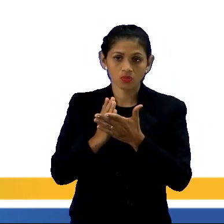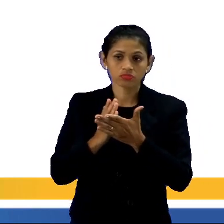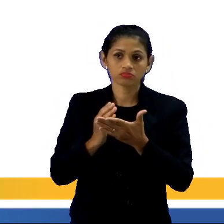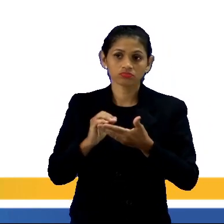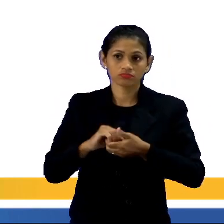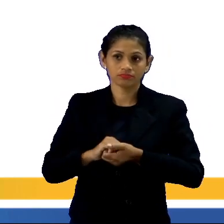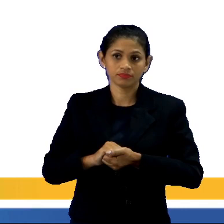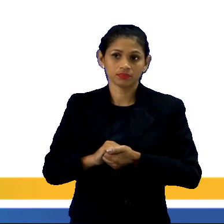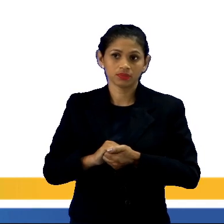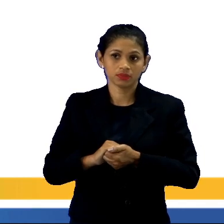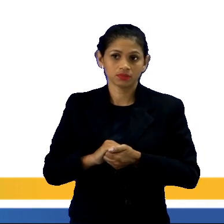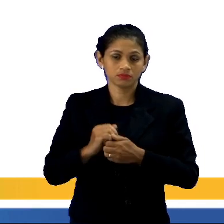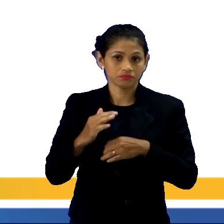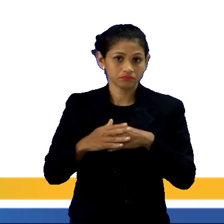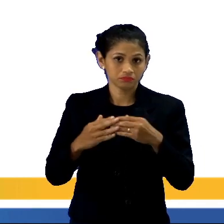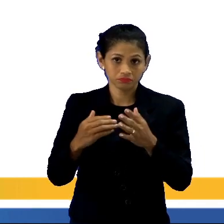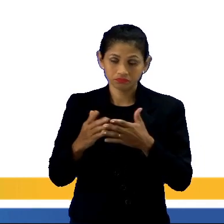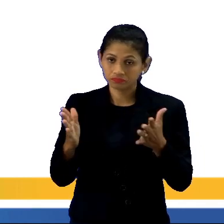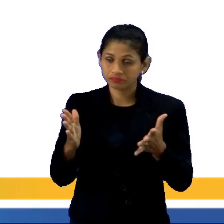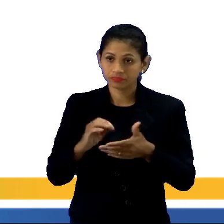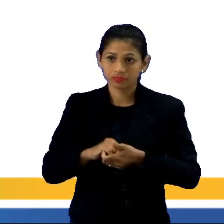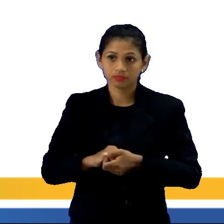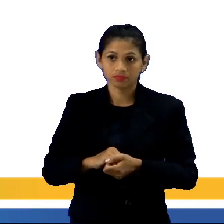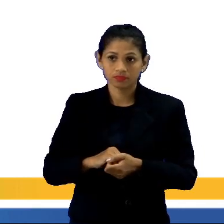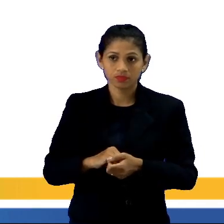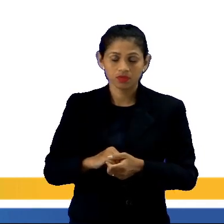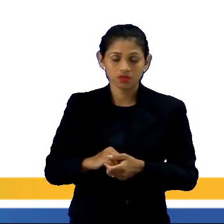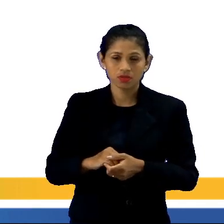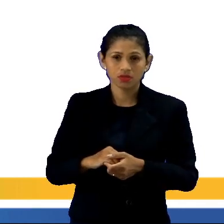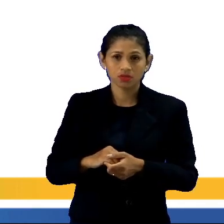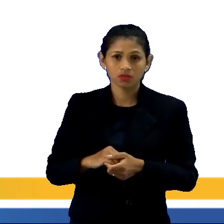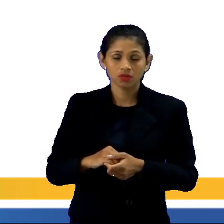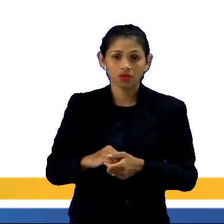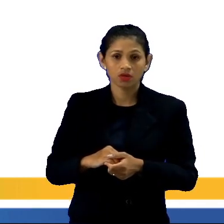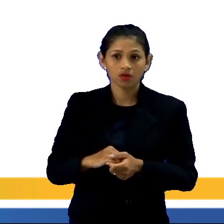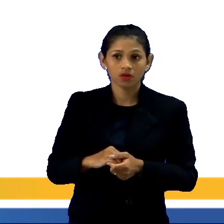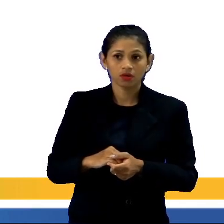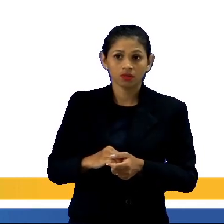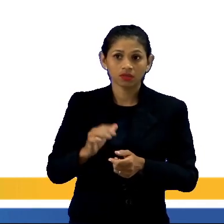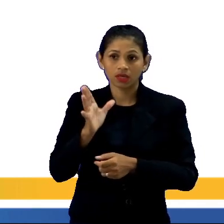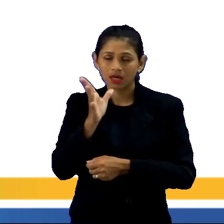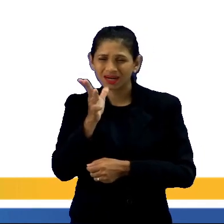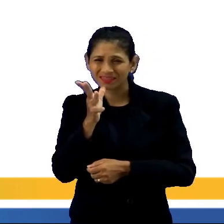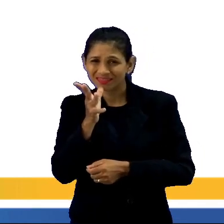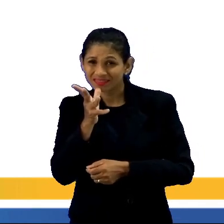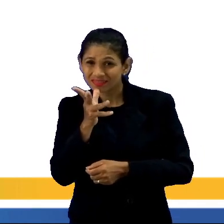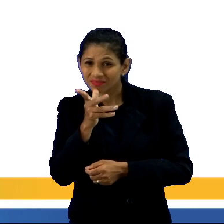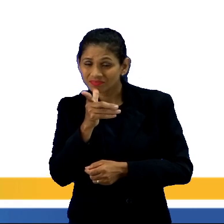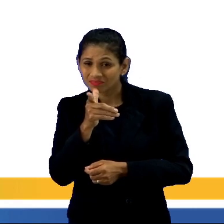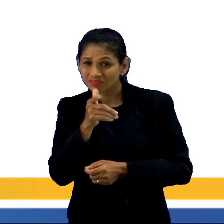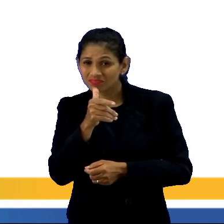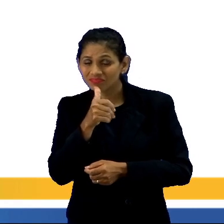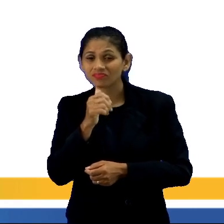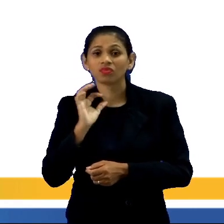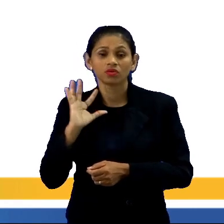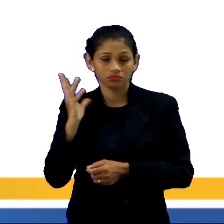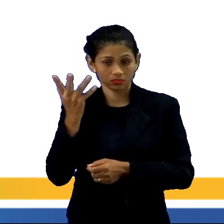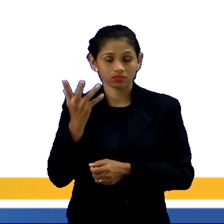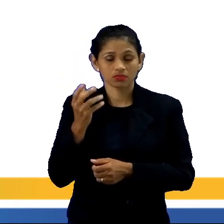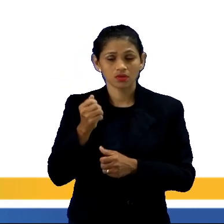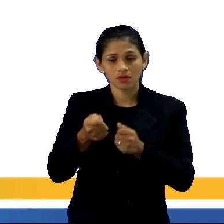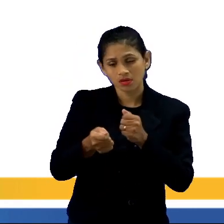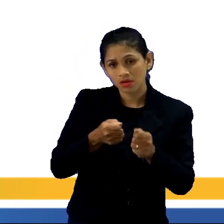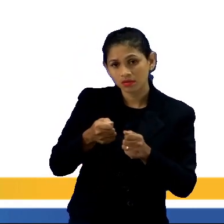E aí, em geral, todas elas vão atuar bem lentamente, mas elas vão atuar durante muito tempo, regulando o